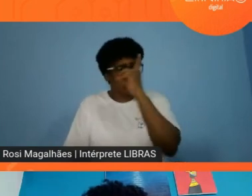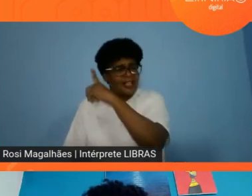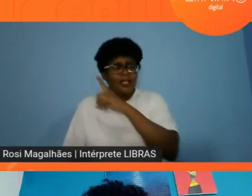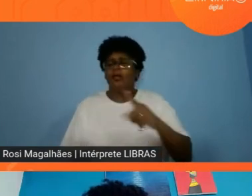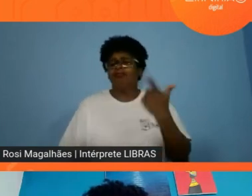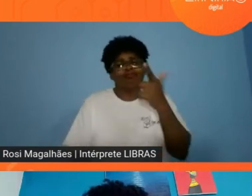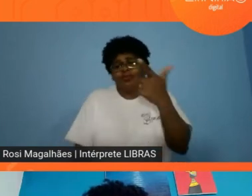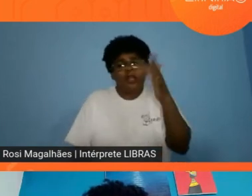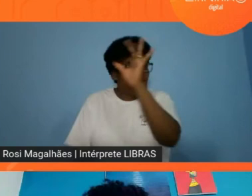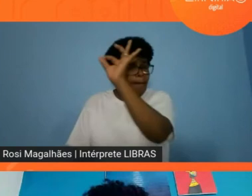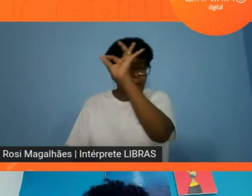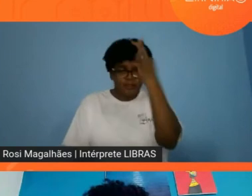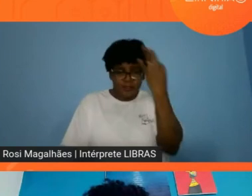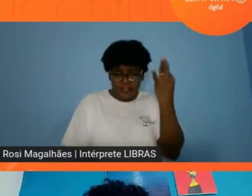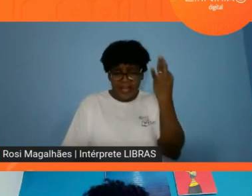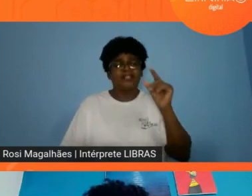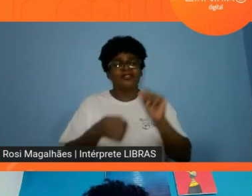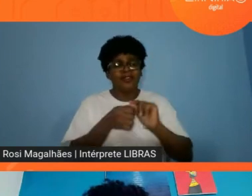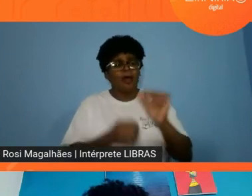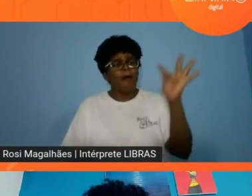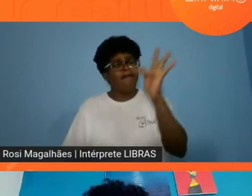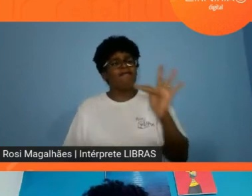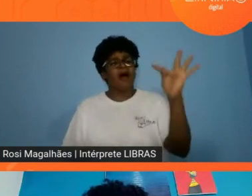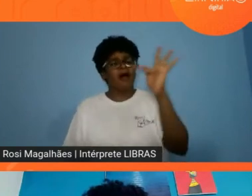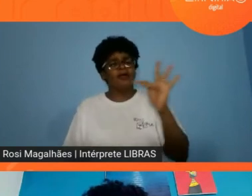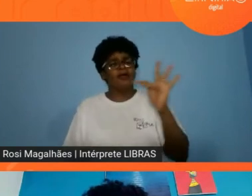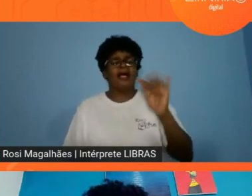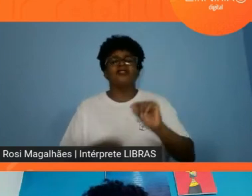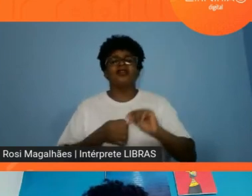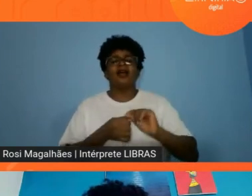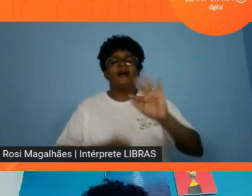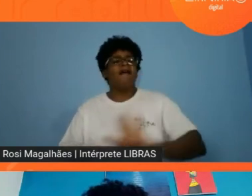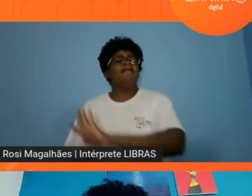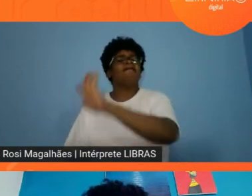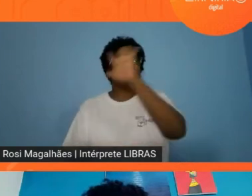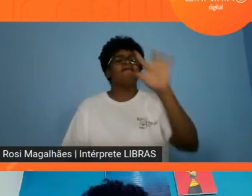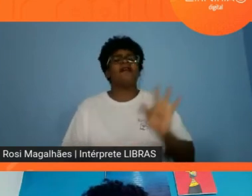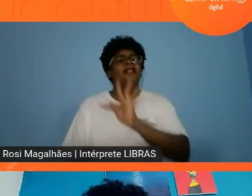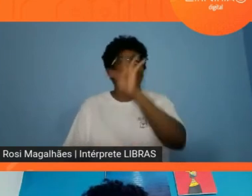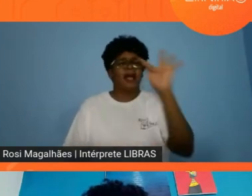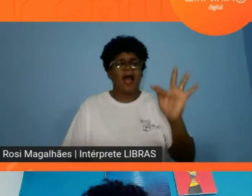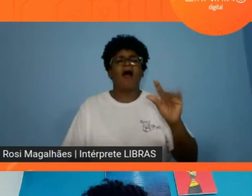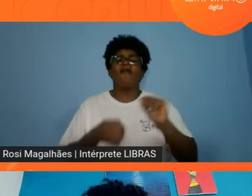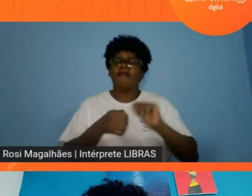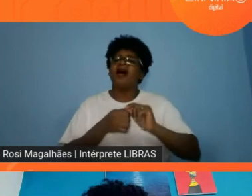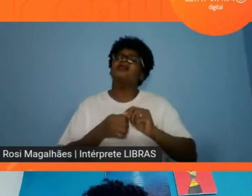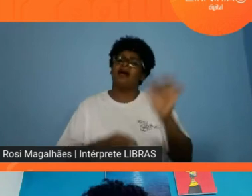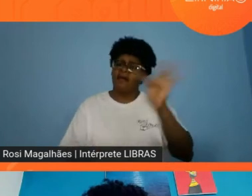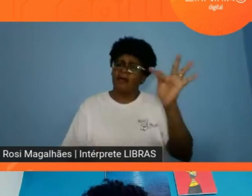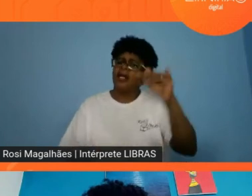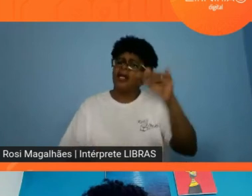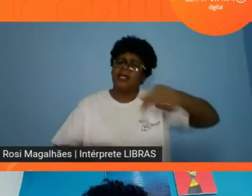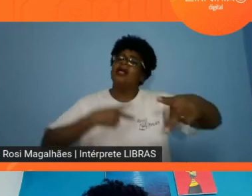oportunidade de cursar uma faculdade federal, faço uma faculdade privada aqui em São José dos Campos mesmo,